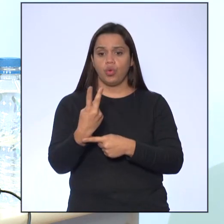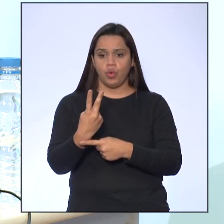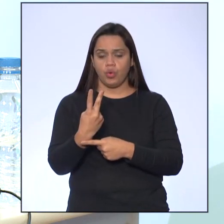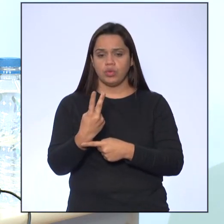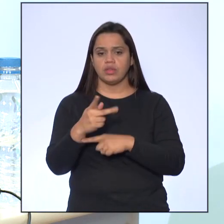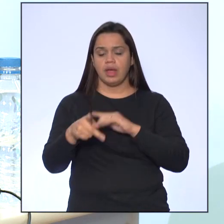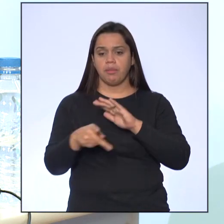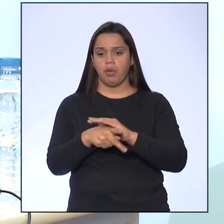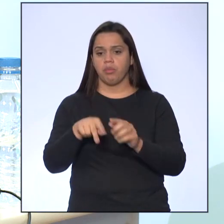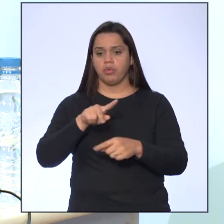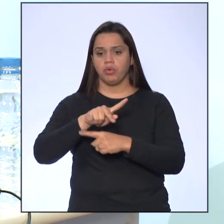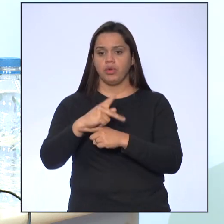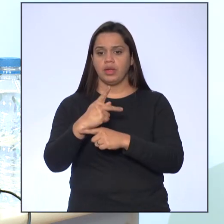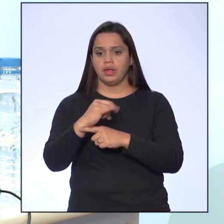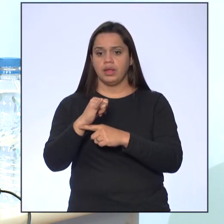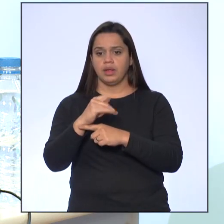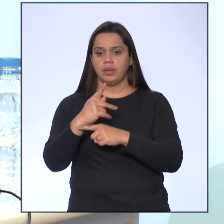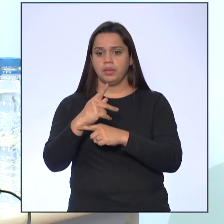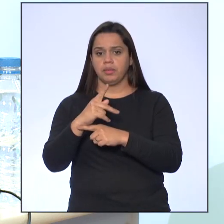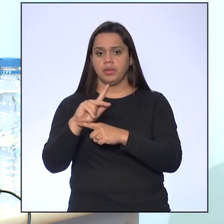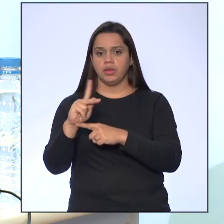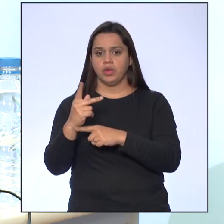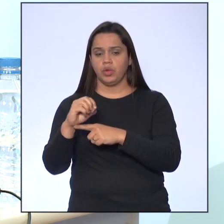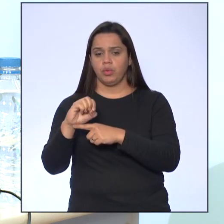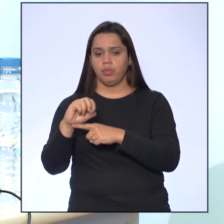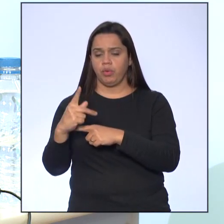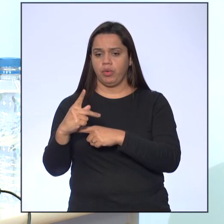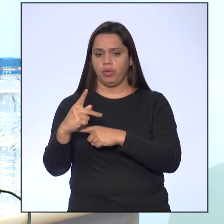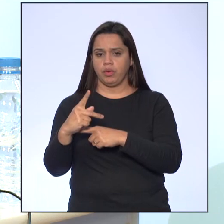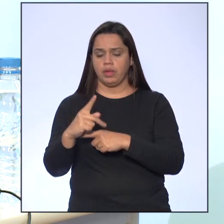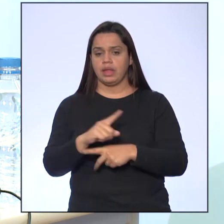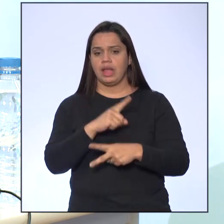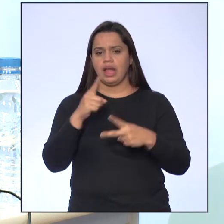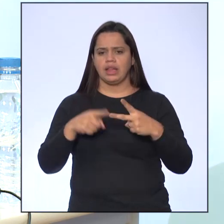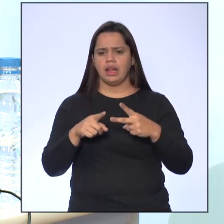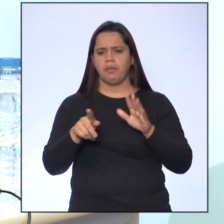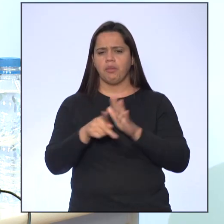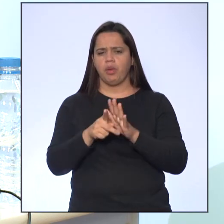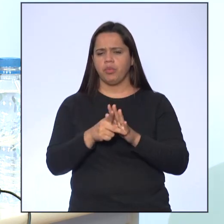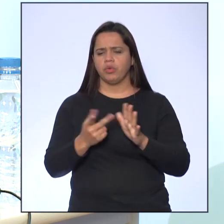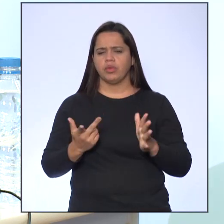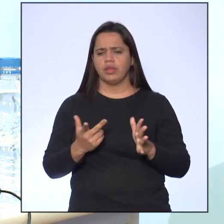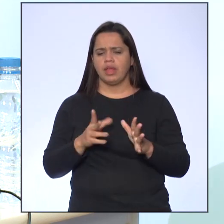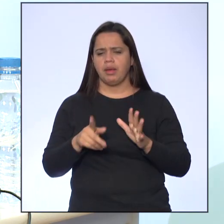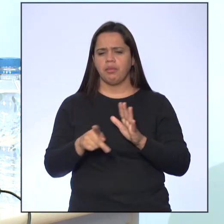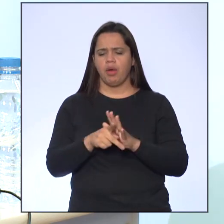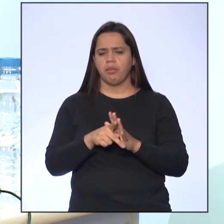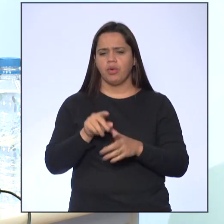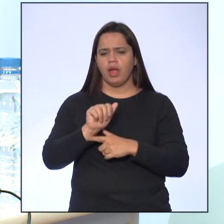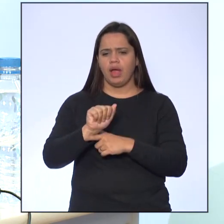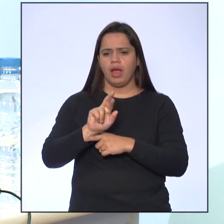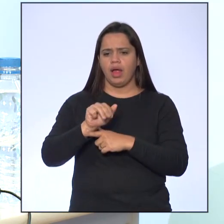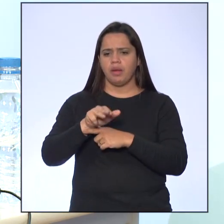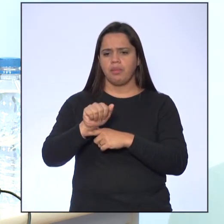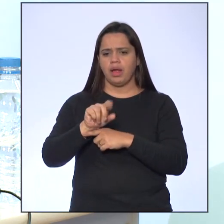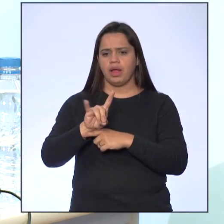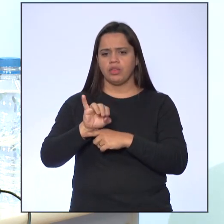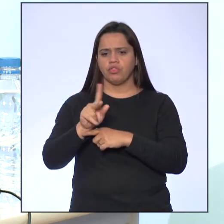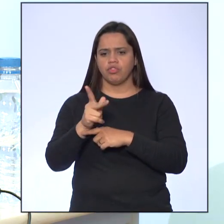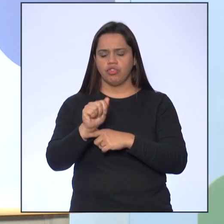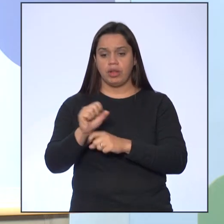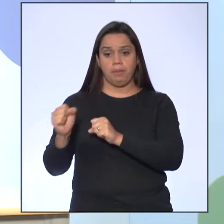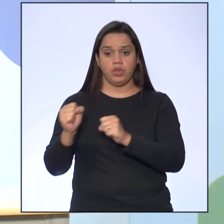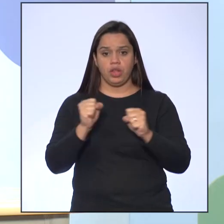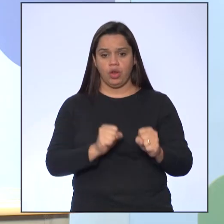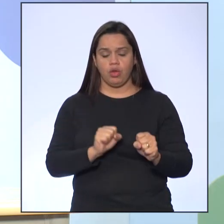Poderosa. E ela está aqui como Powerful Trap. Professora, pode falar um pouco sobre trap? Sim, o